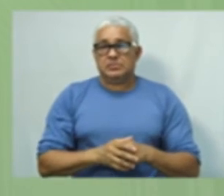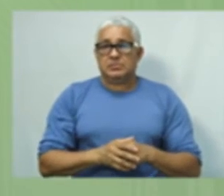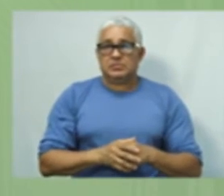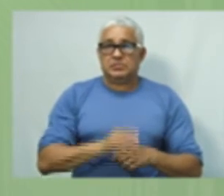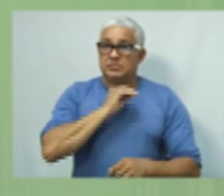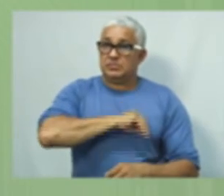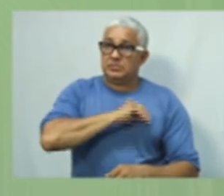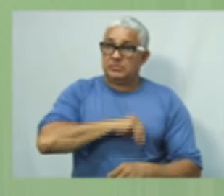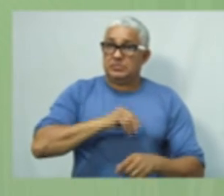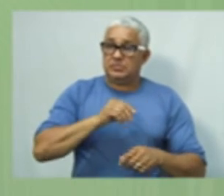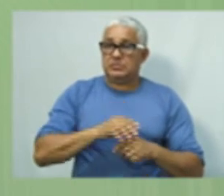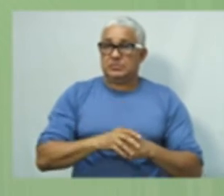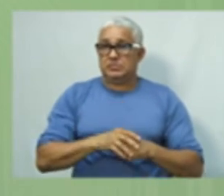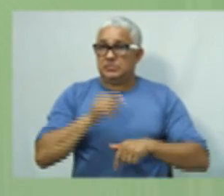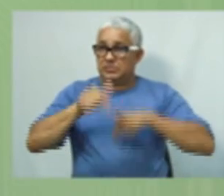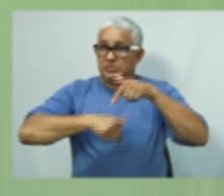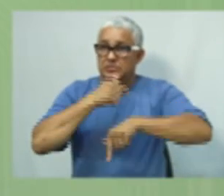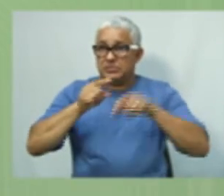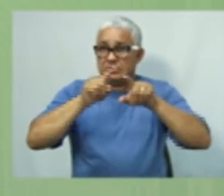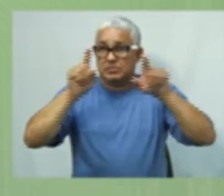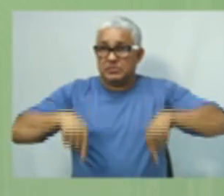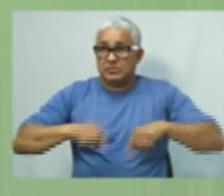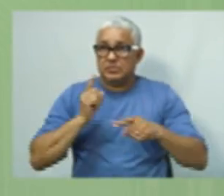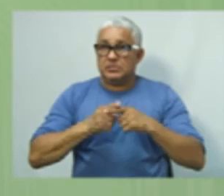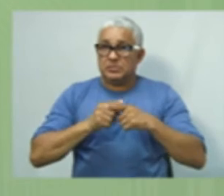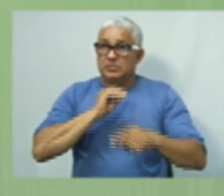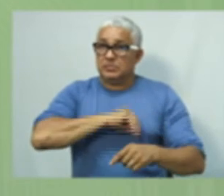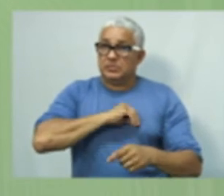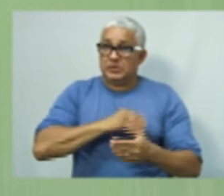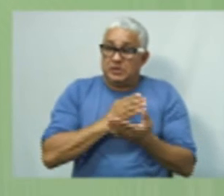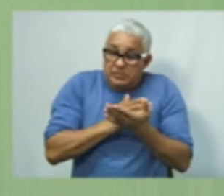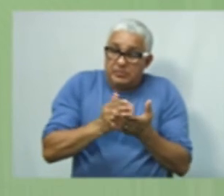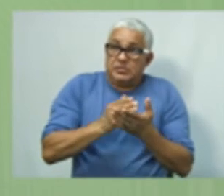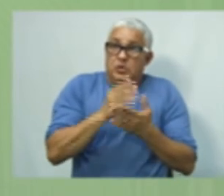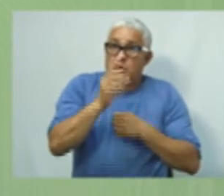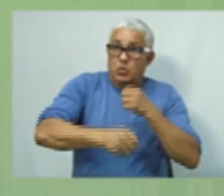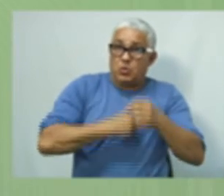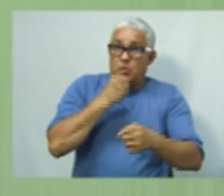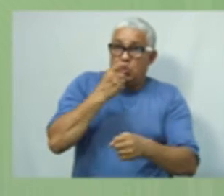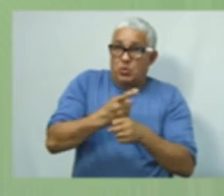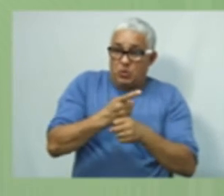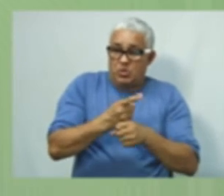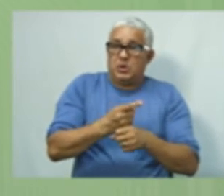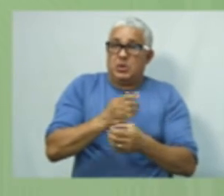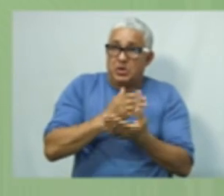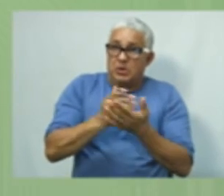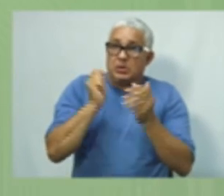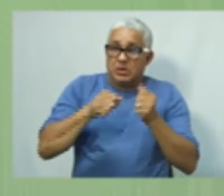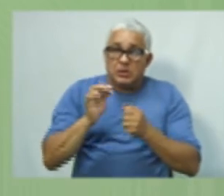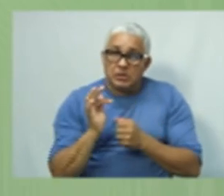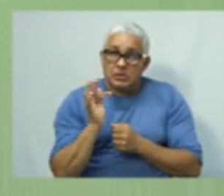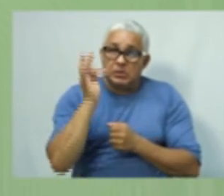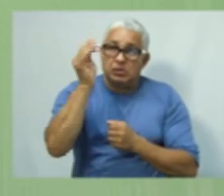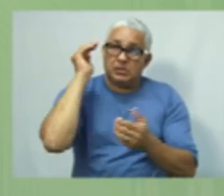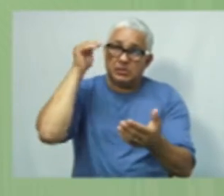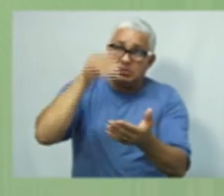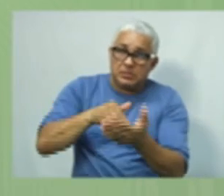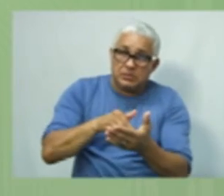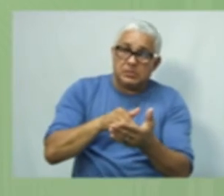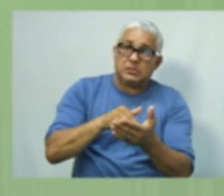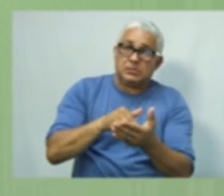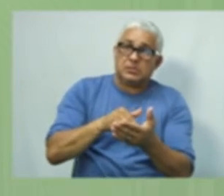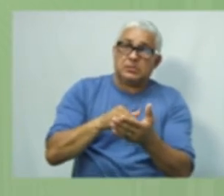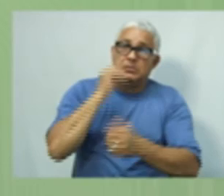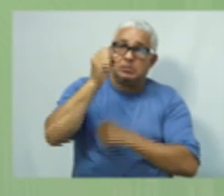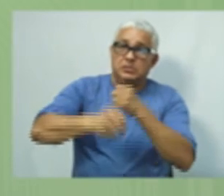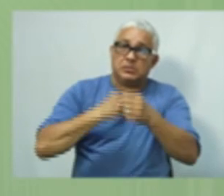Por quê? Porque eu tenho o salário já estabelecido no início do ano e com isso eu consigo projetar ele até o ano